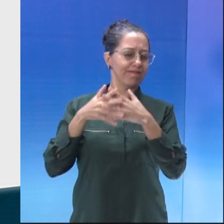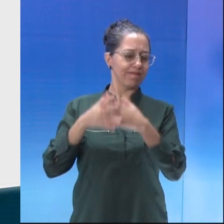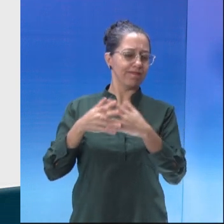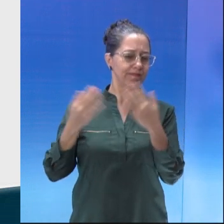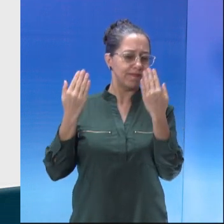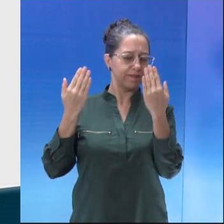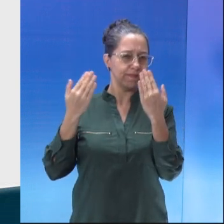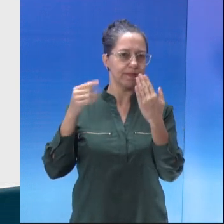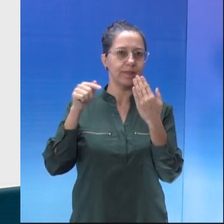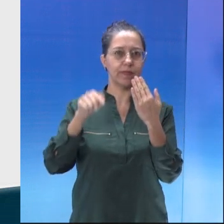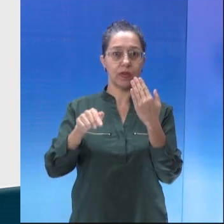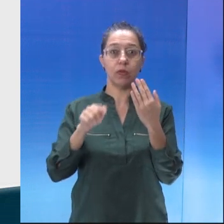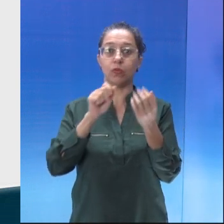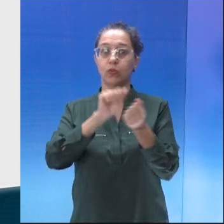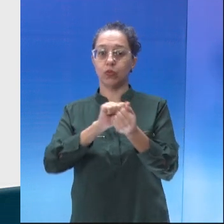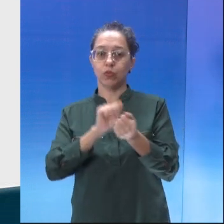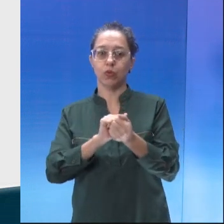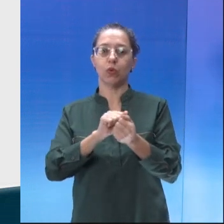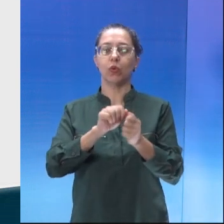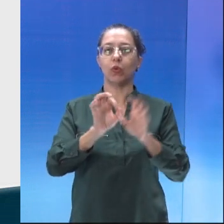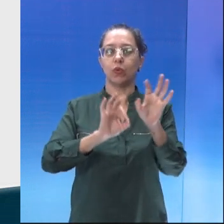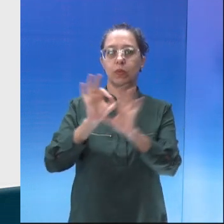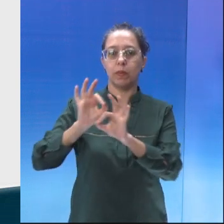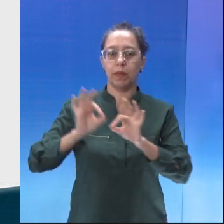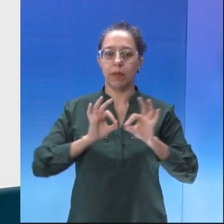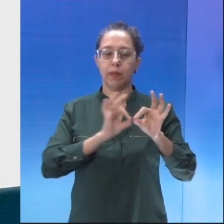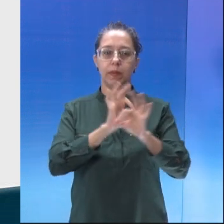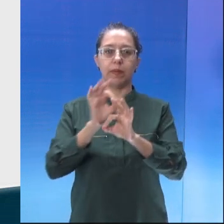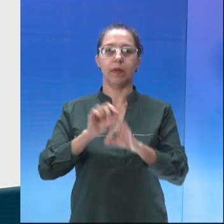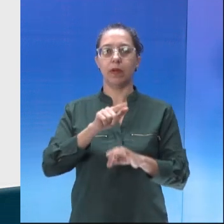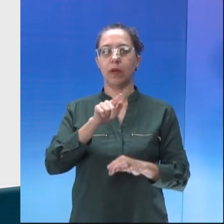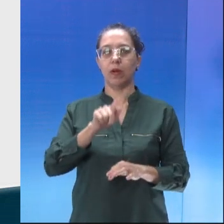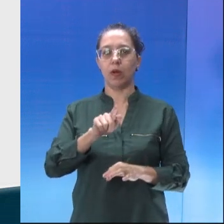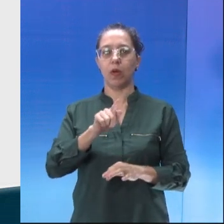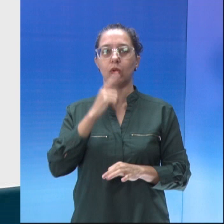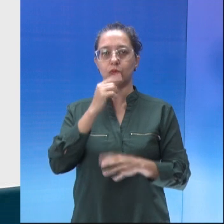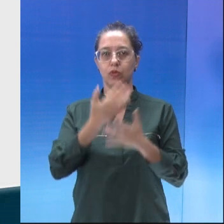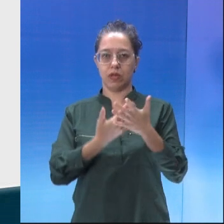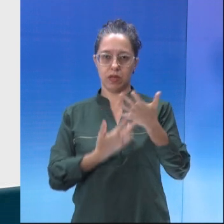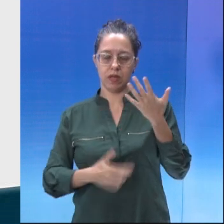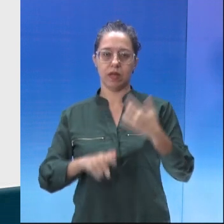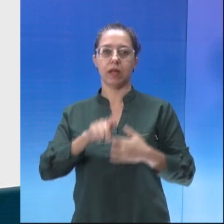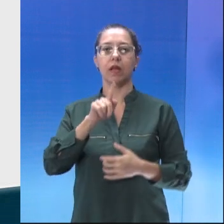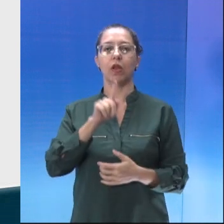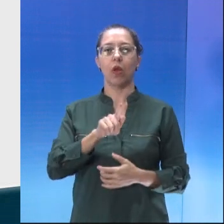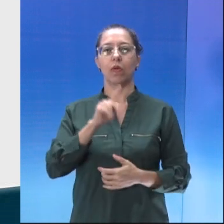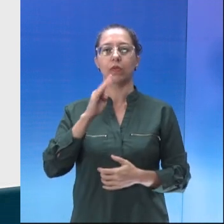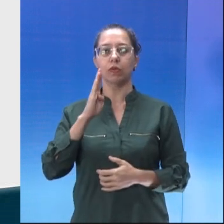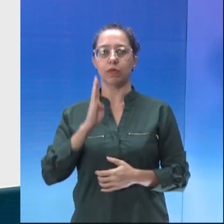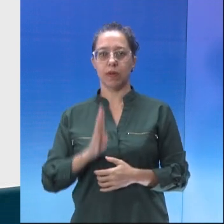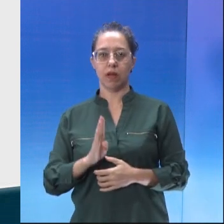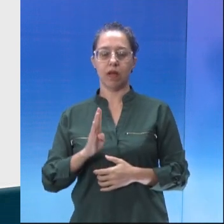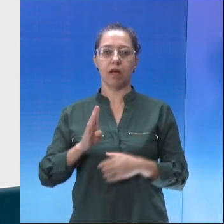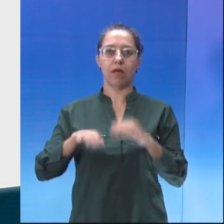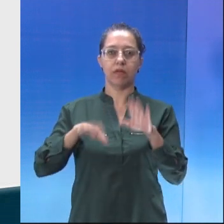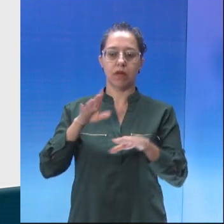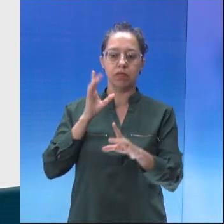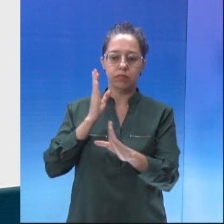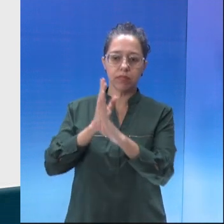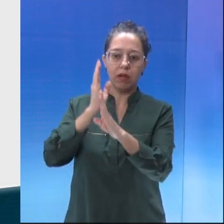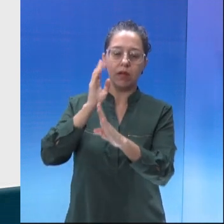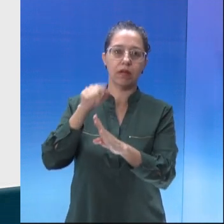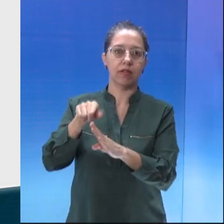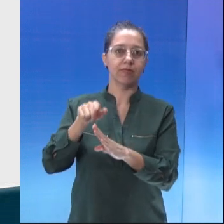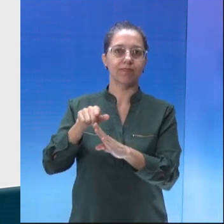substâncias juntamente com as células, glóbulos brancos, né? Reconhecem uma substância, algum corpo estranho, eles vão lá e